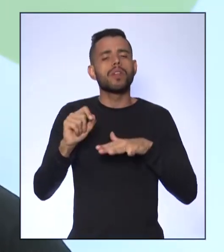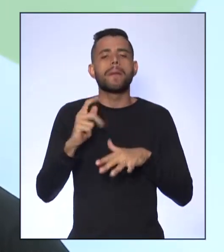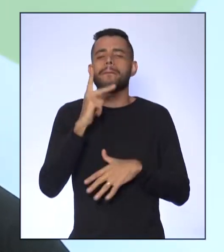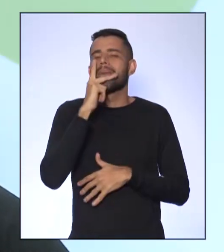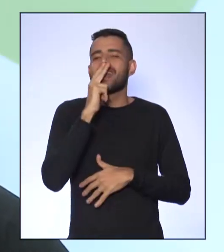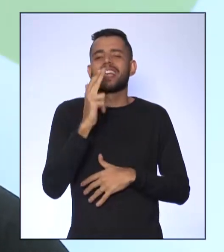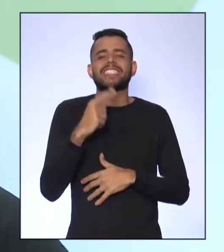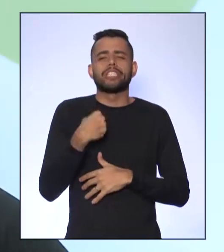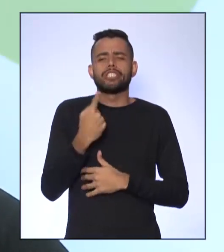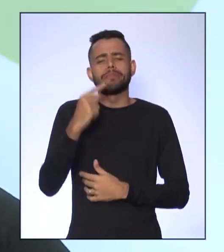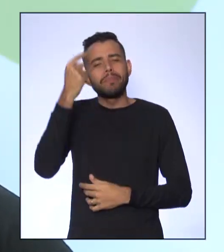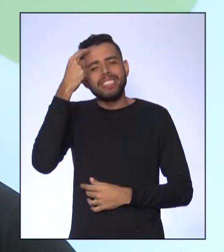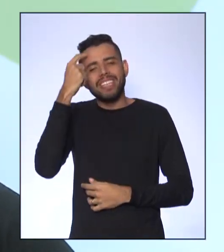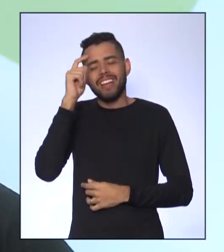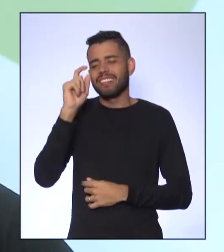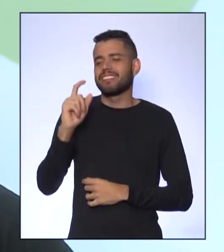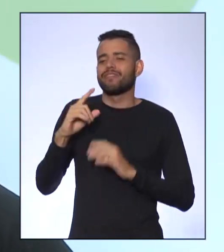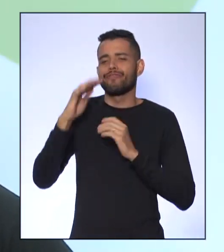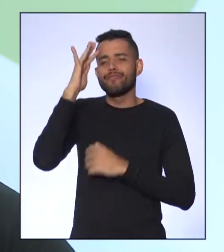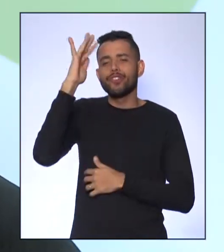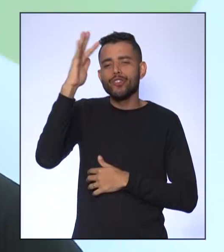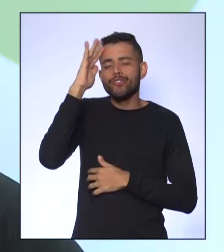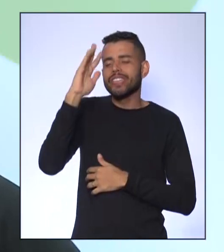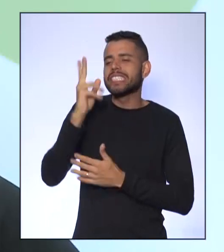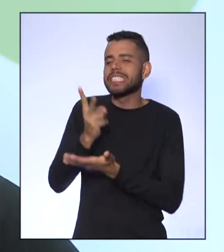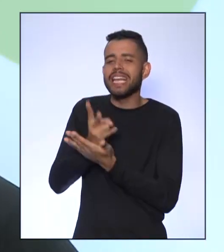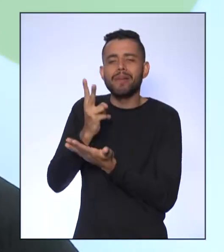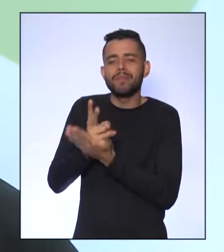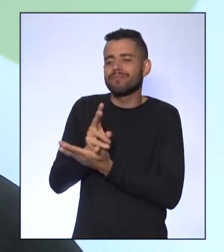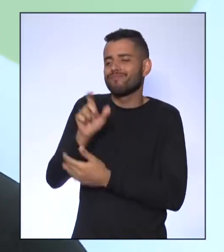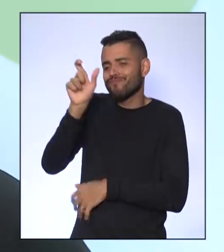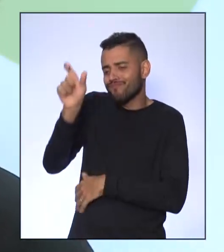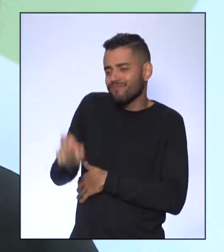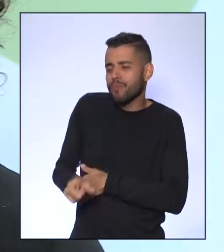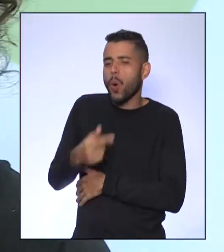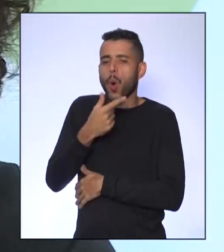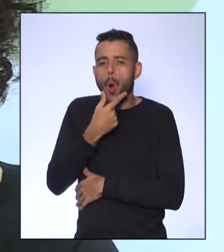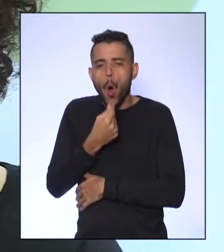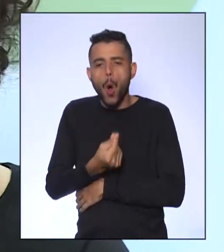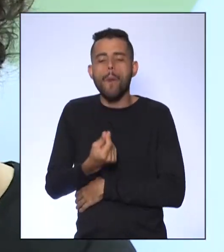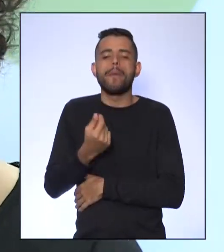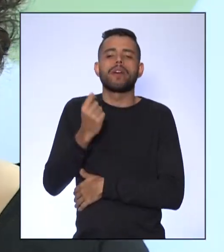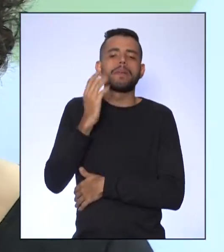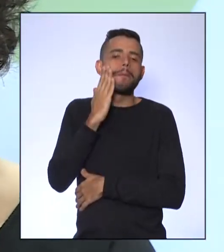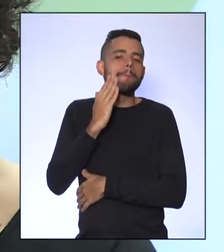da filosofia mais masculina, mais branca. Mas, né, como todos